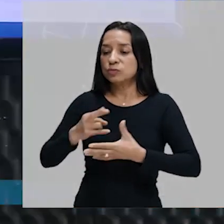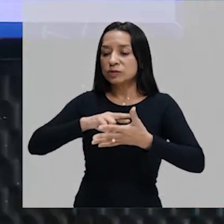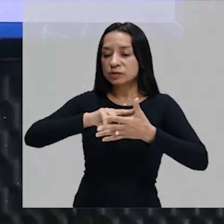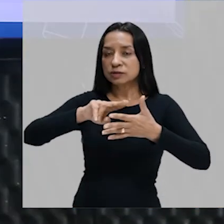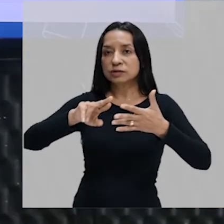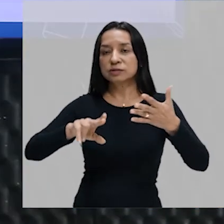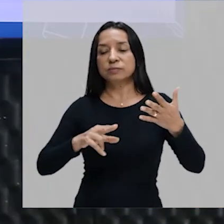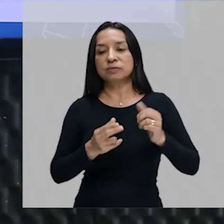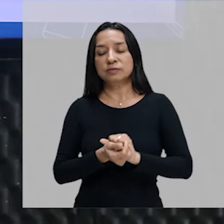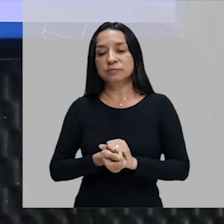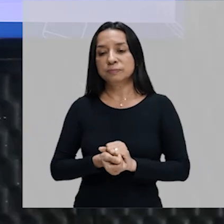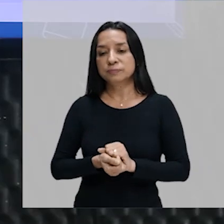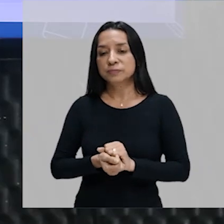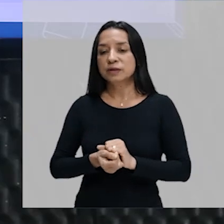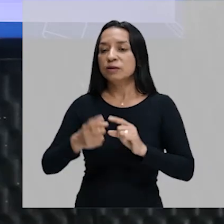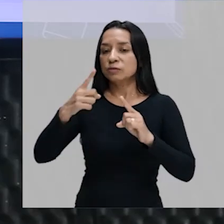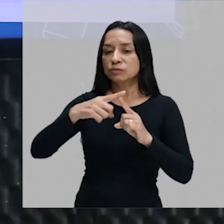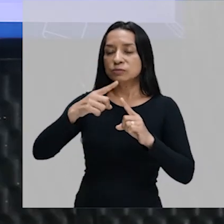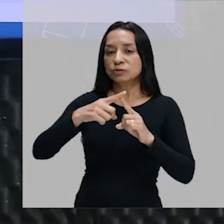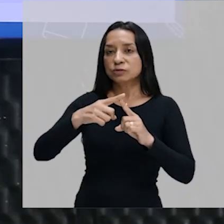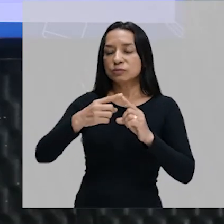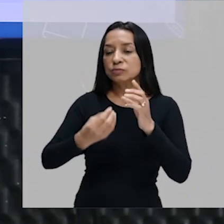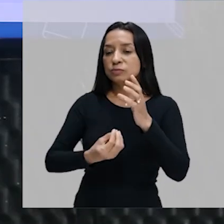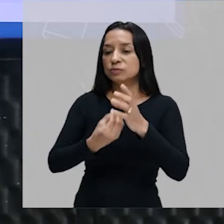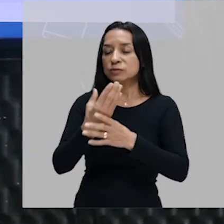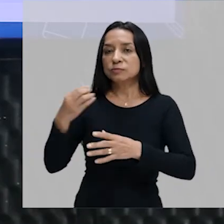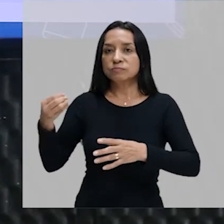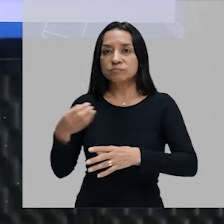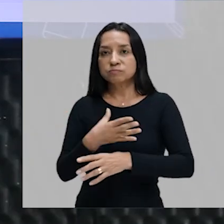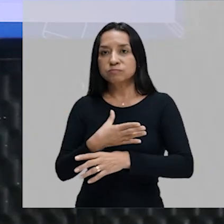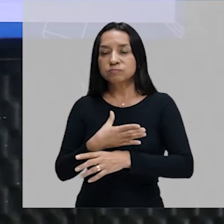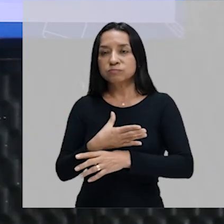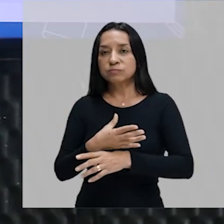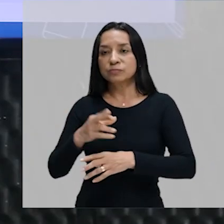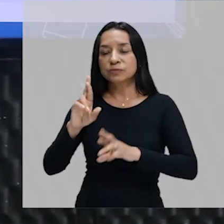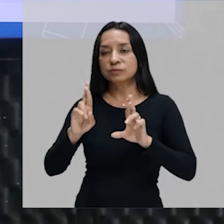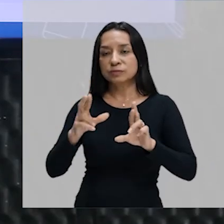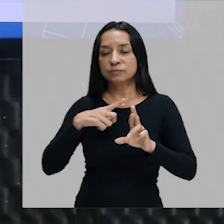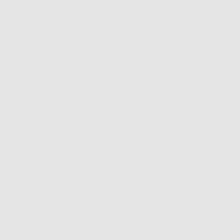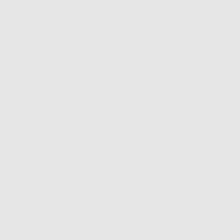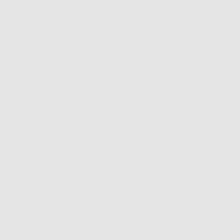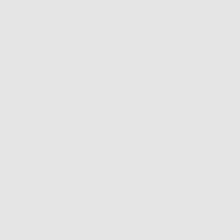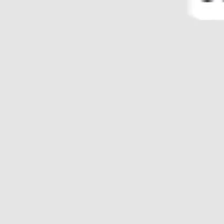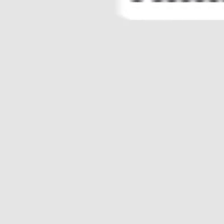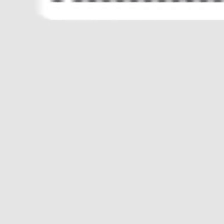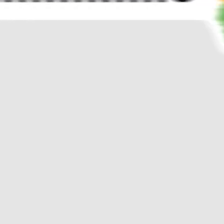foram os tipos de especiação. Espero que vocês tenham entendido, pessoal. Até mais. Tchau, tchau.